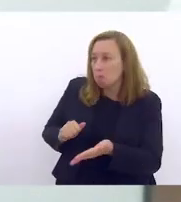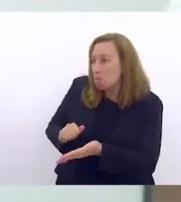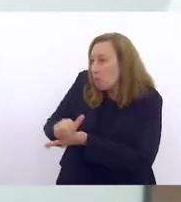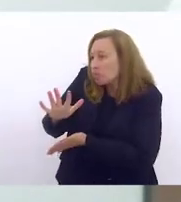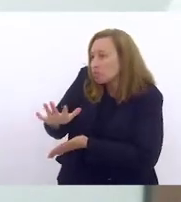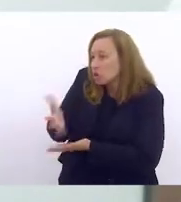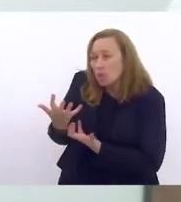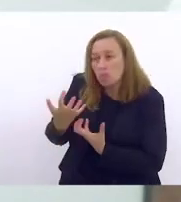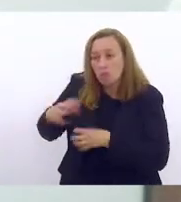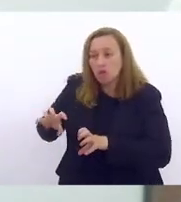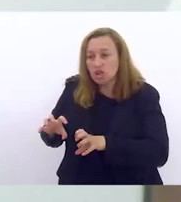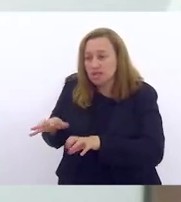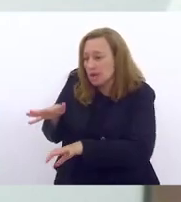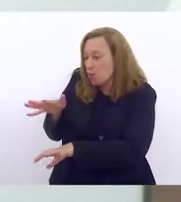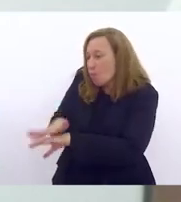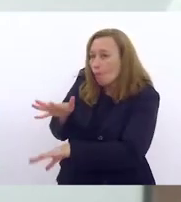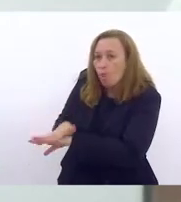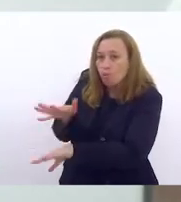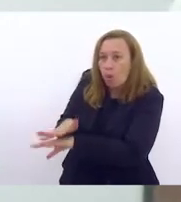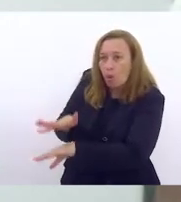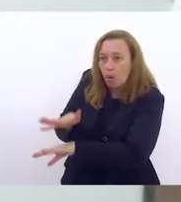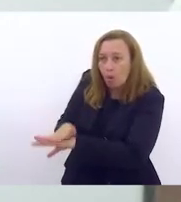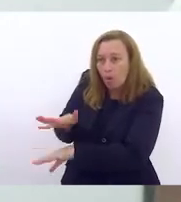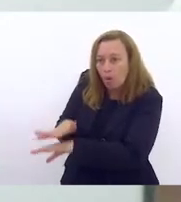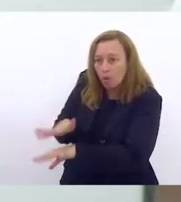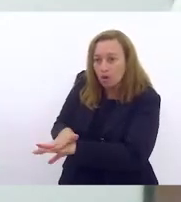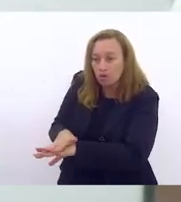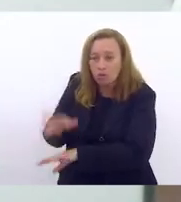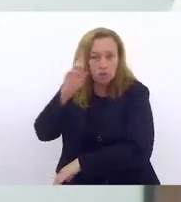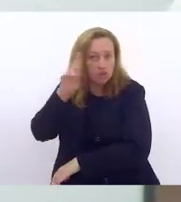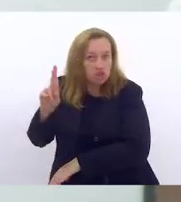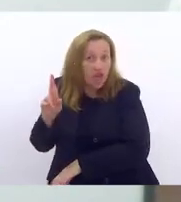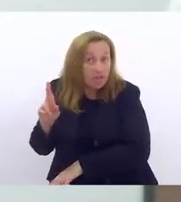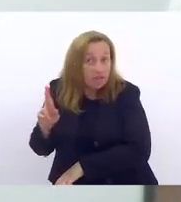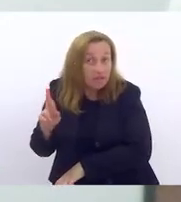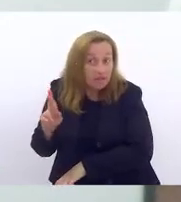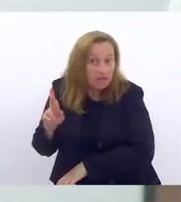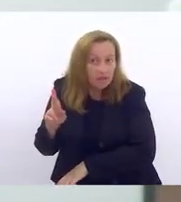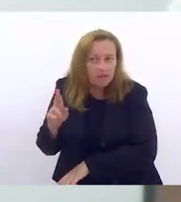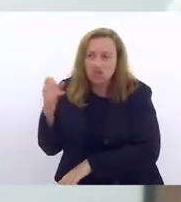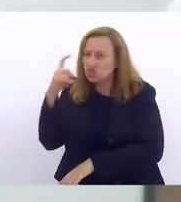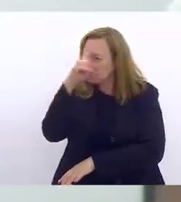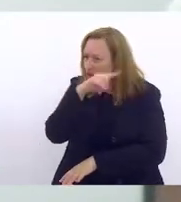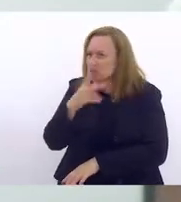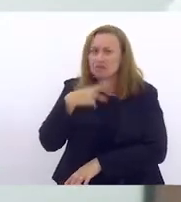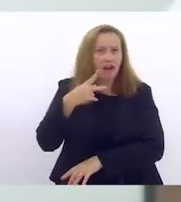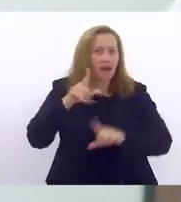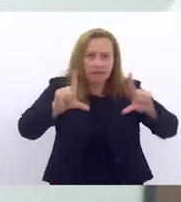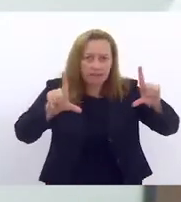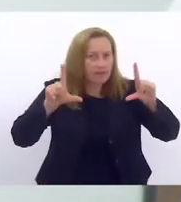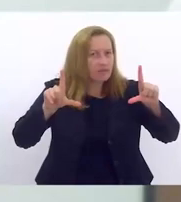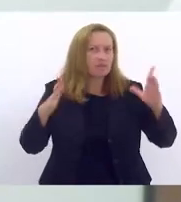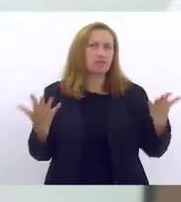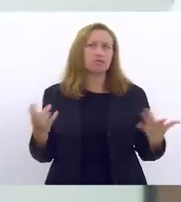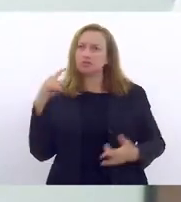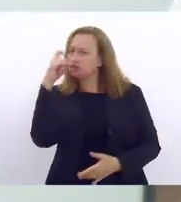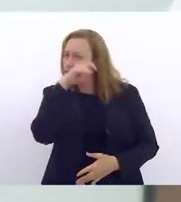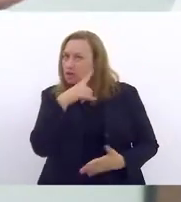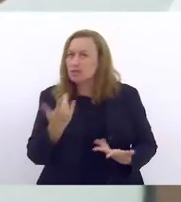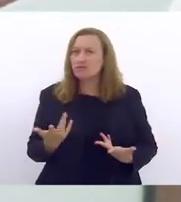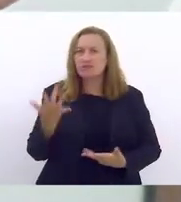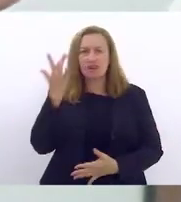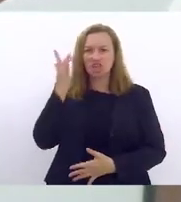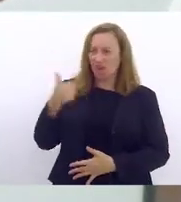não quiseram deitar com seus chefes, elas tinham uma complicação de falar isso para uma televisão. Falaram, eu vou falar isso na TV, todo mundo vai achar que eu